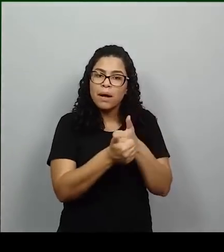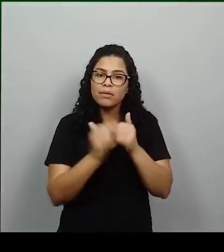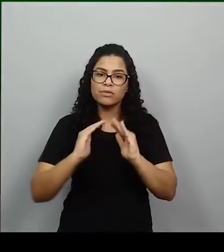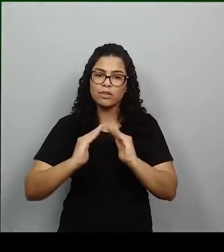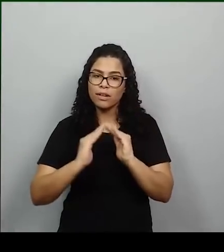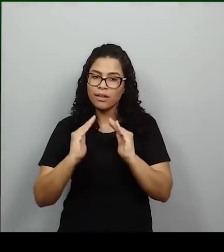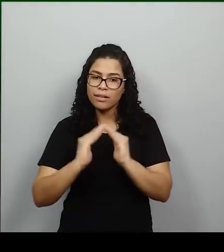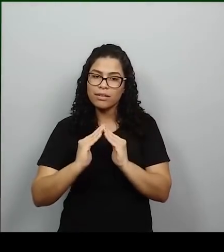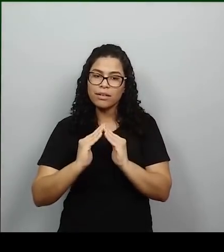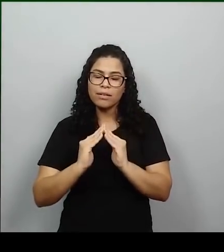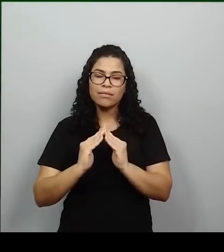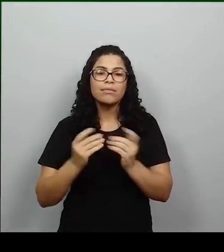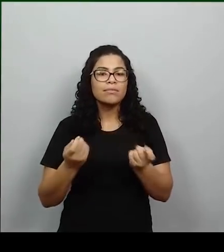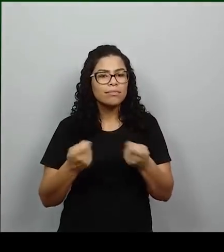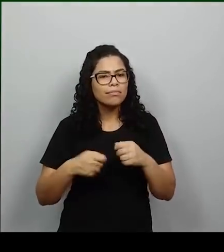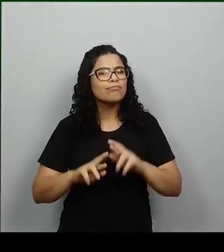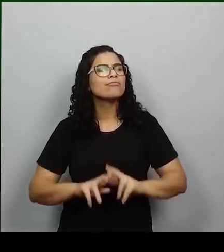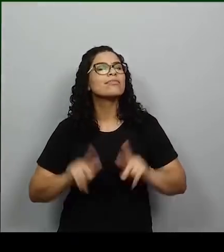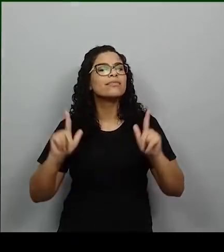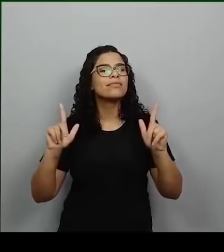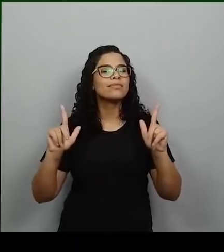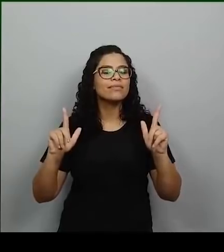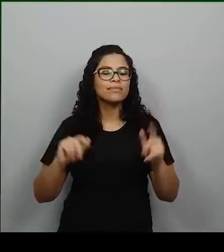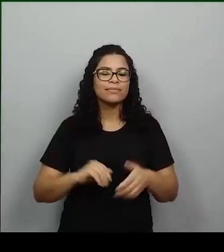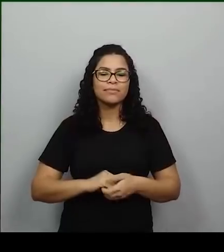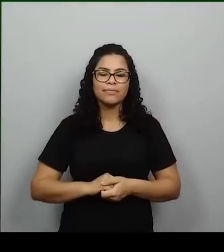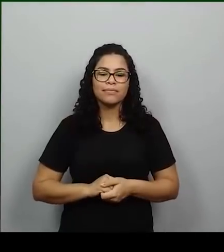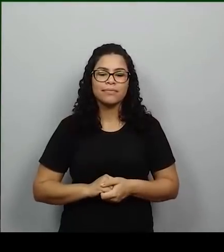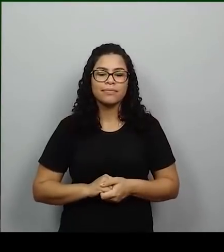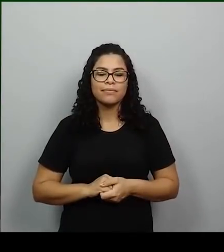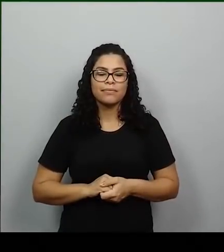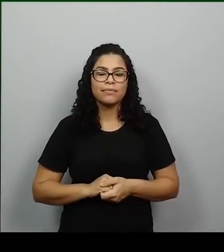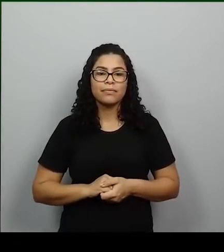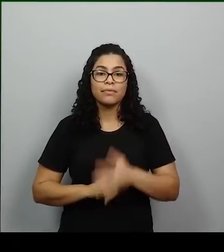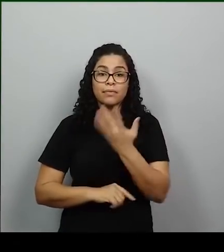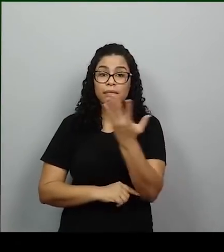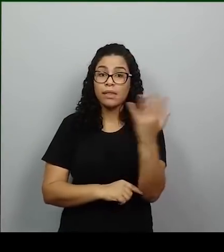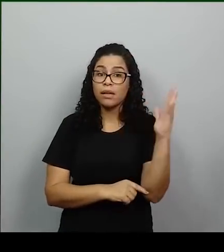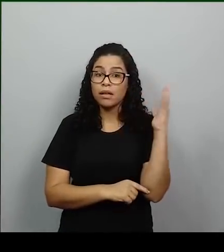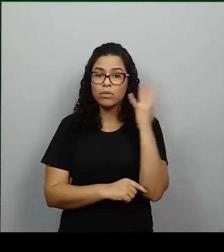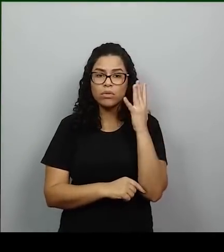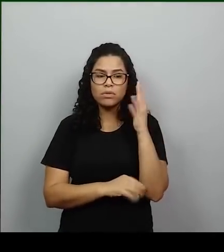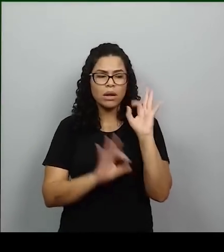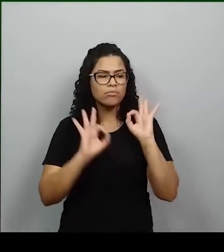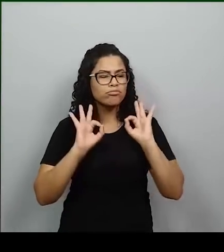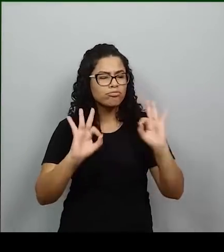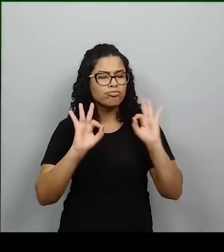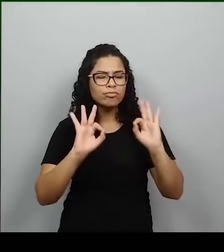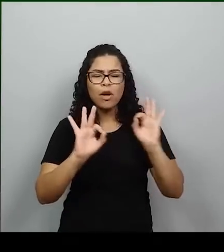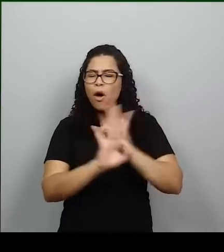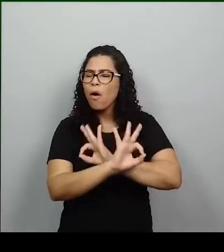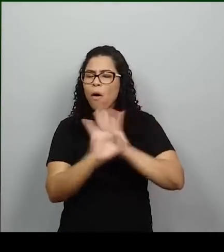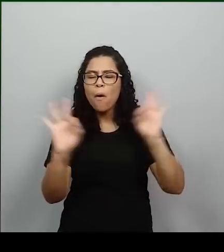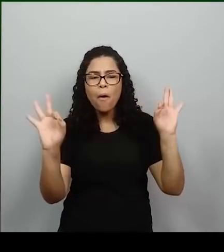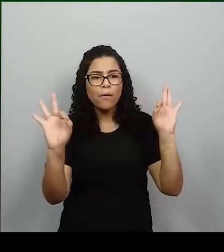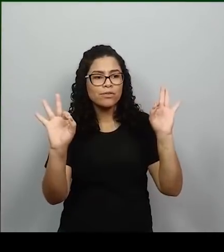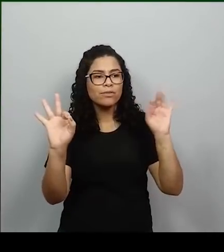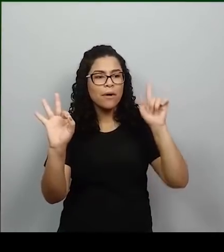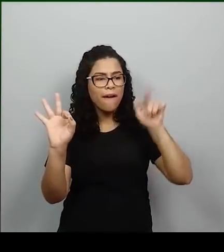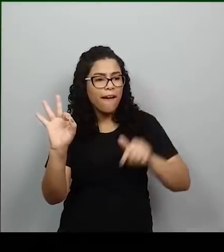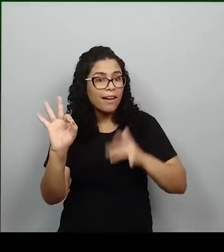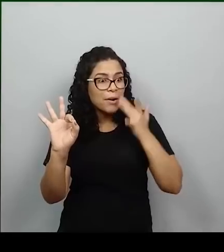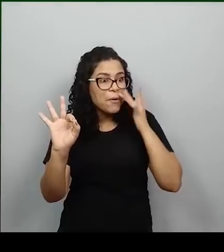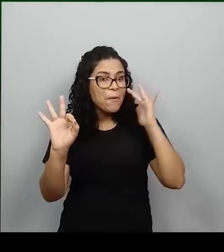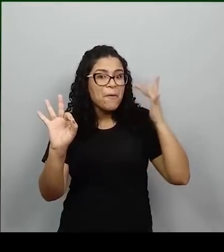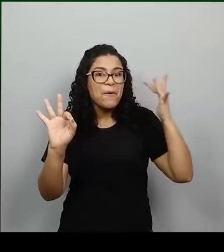casa. Isso faz muita diferença. A natureza ela é valiosa demais, é um tesouro